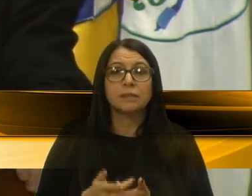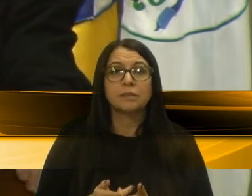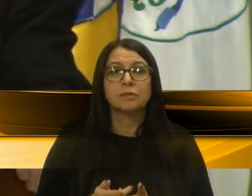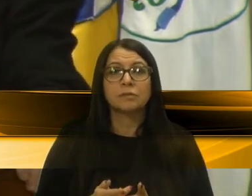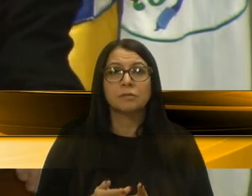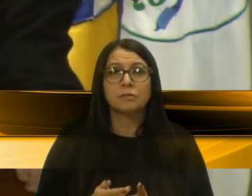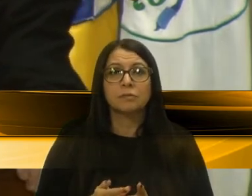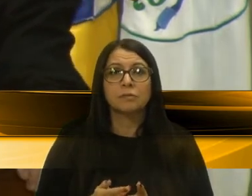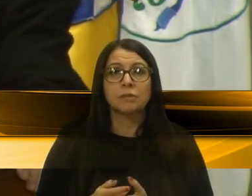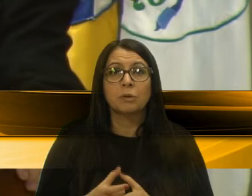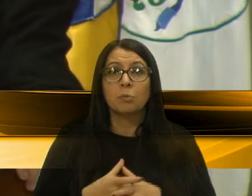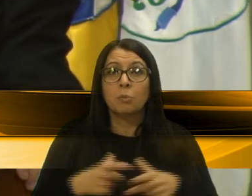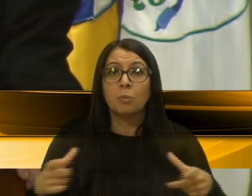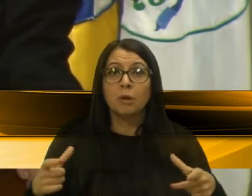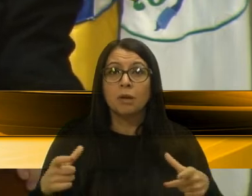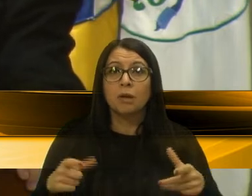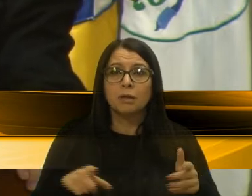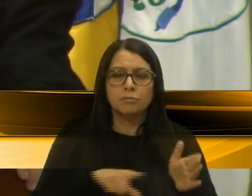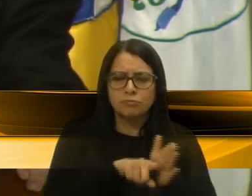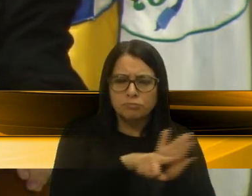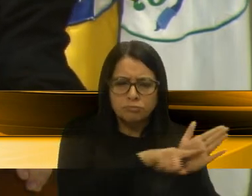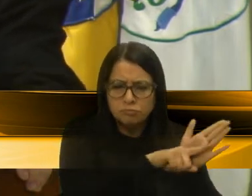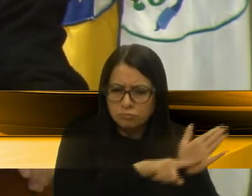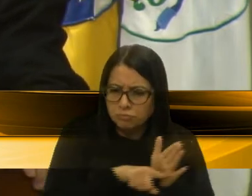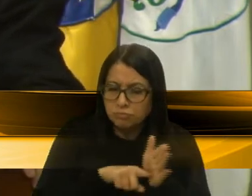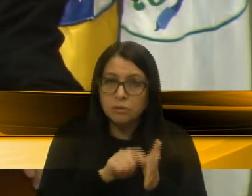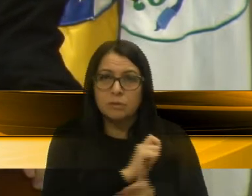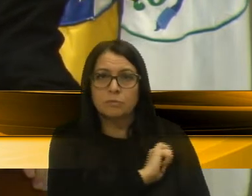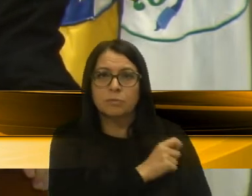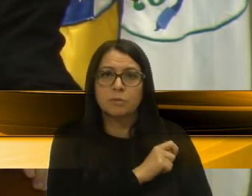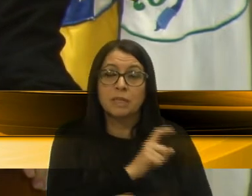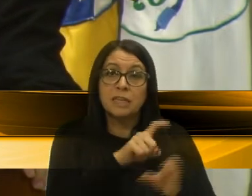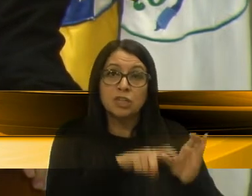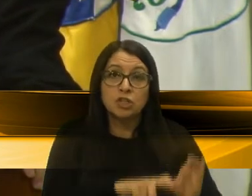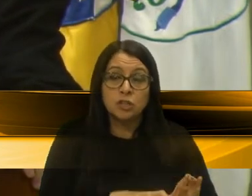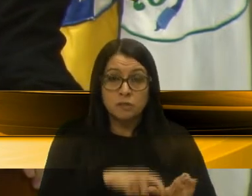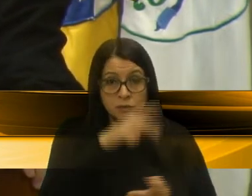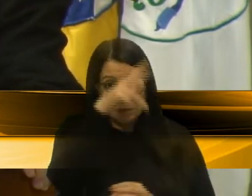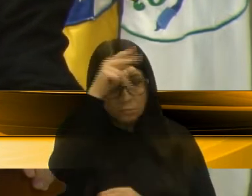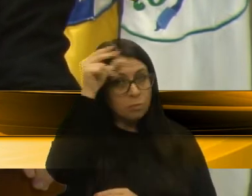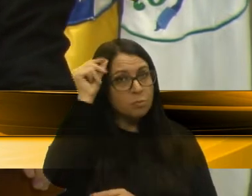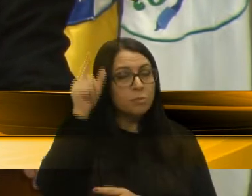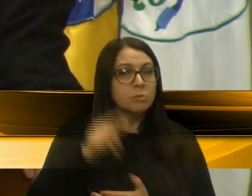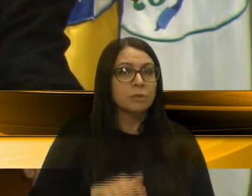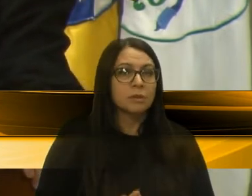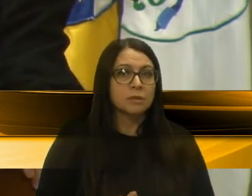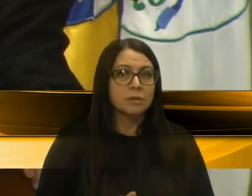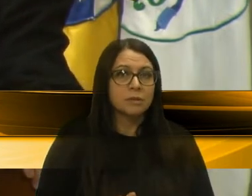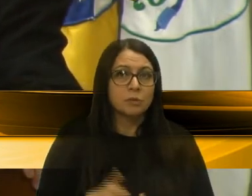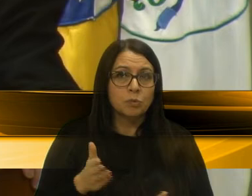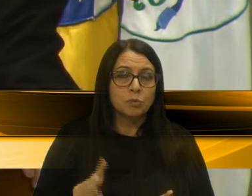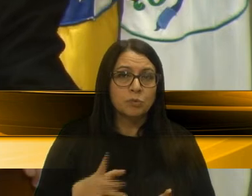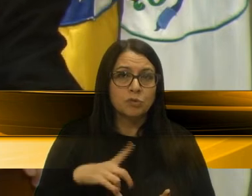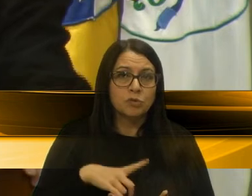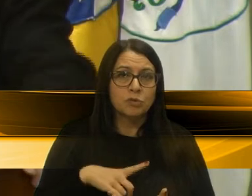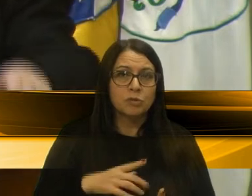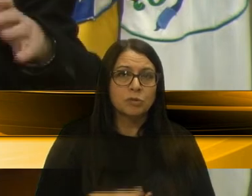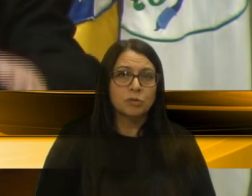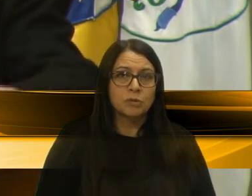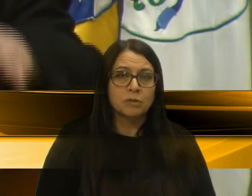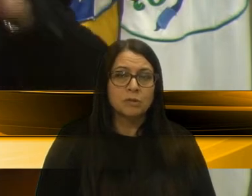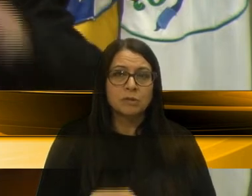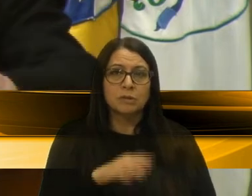efetivamente uma grande auditoria nessa tal de dívida pública, né? Na dívida pública hoje que consome